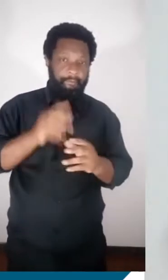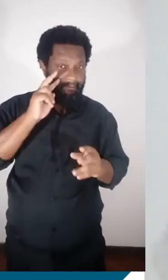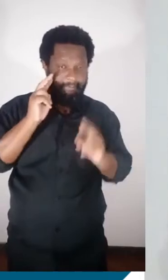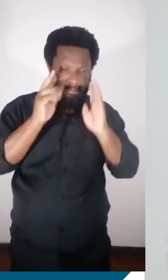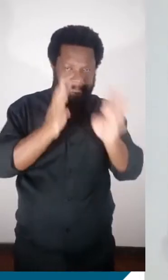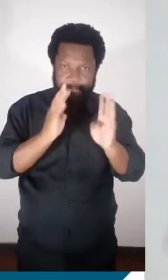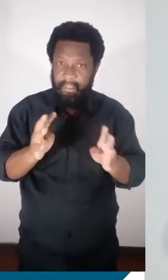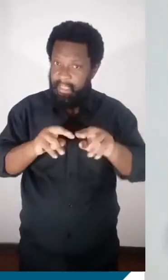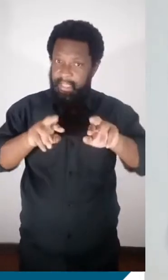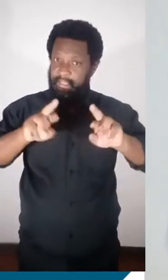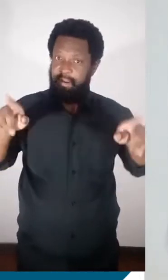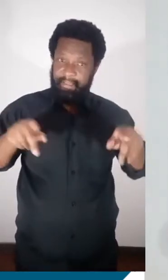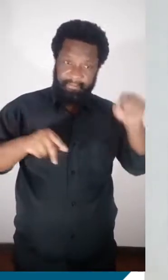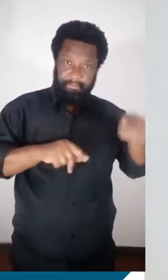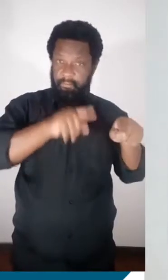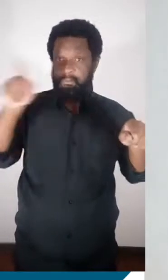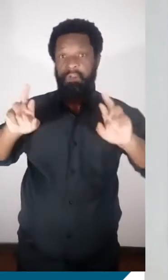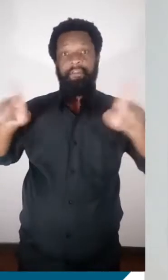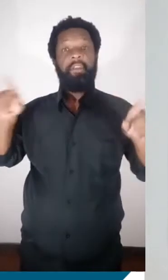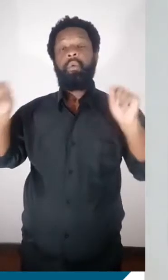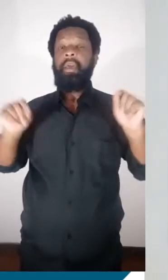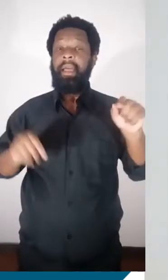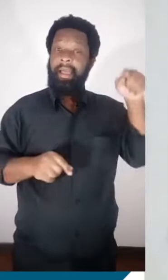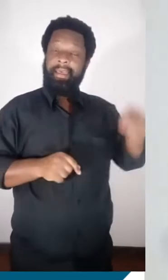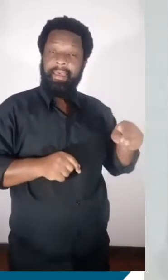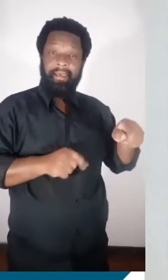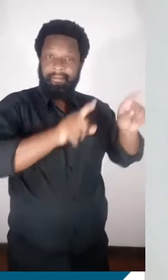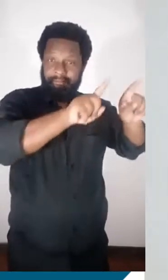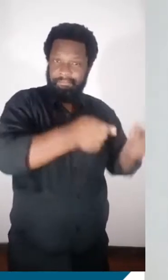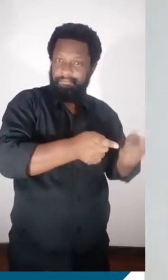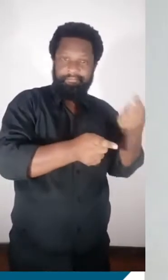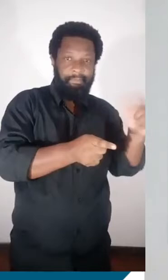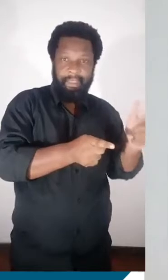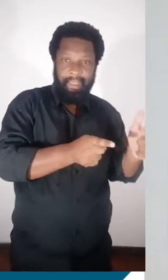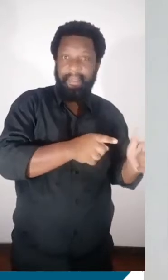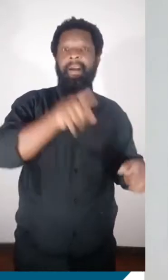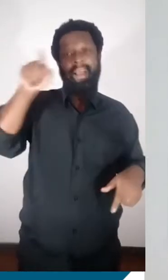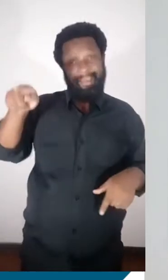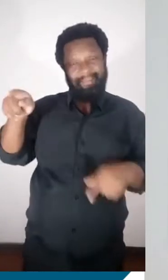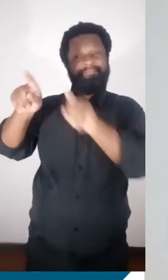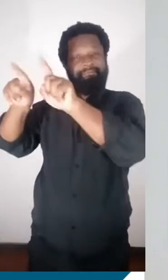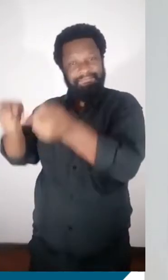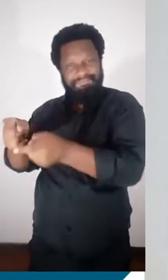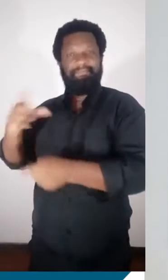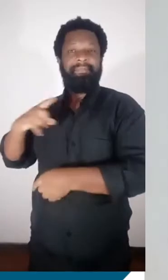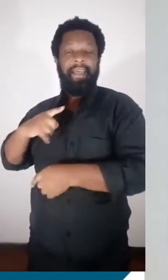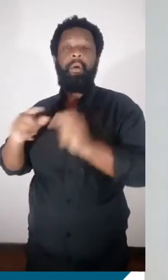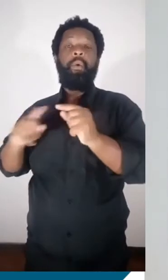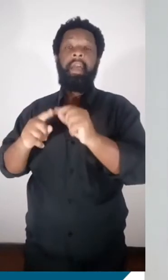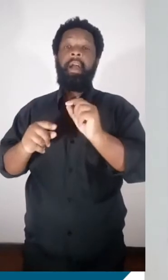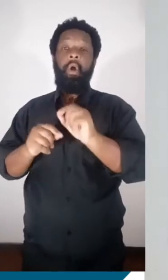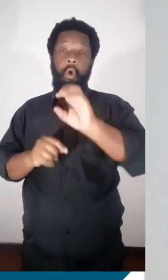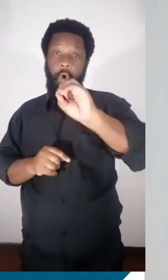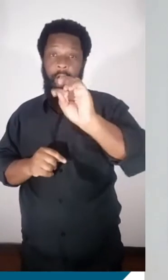podem observar, a diferença daqui para cá é que aqui você não tinha esse parênteses, aqui já aparece um parênteses